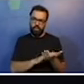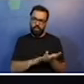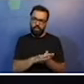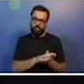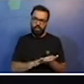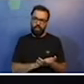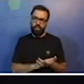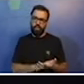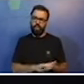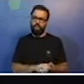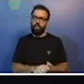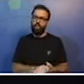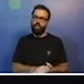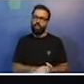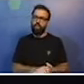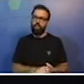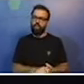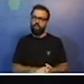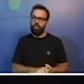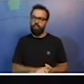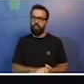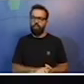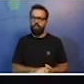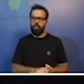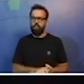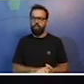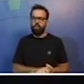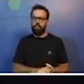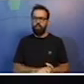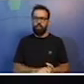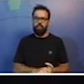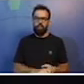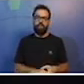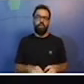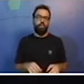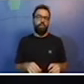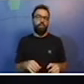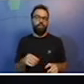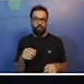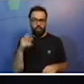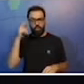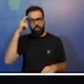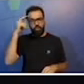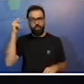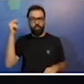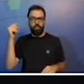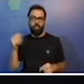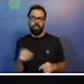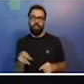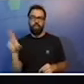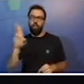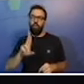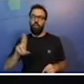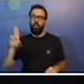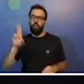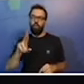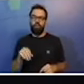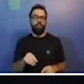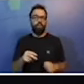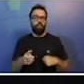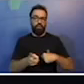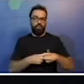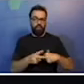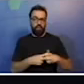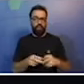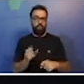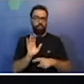locuções verbais. Que são as locuções verbais? São aquelas que possuem 2 verbos, ok? Portanto, o auxiliar